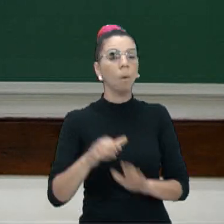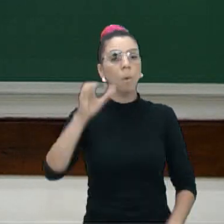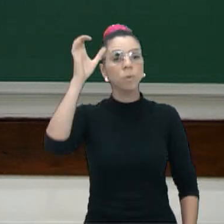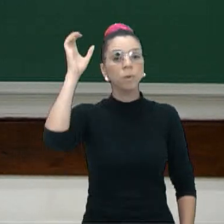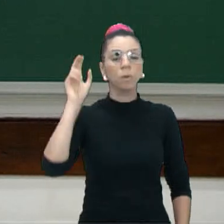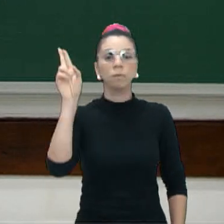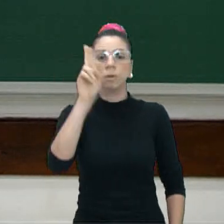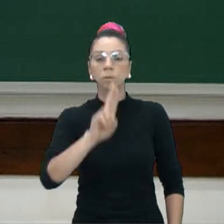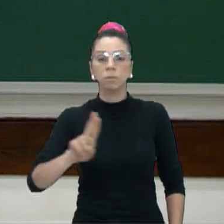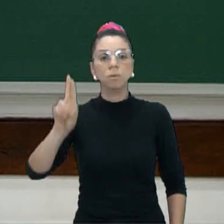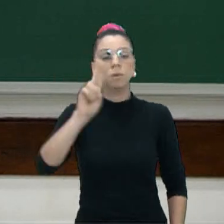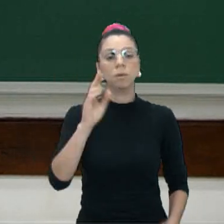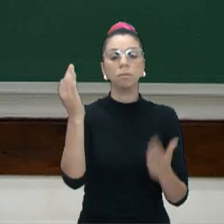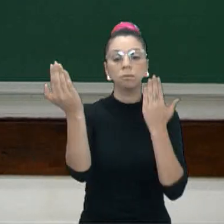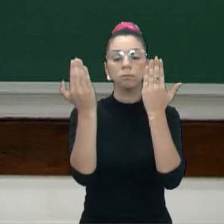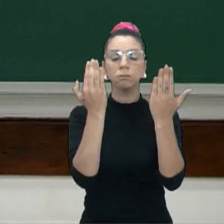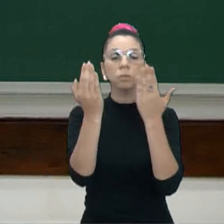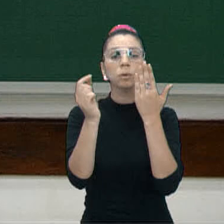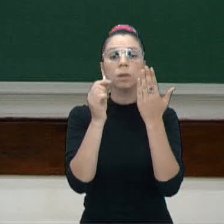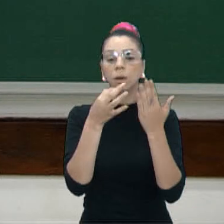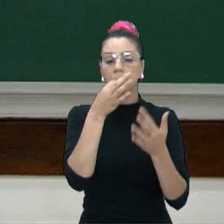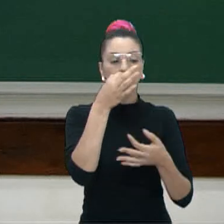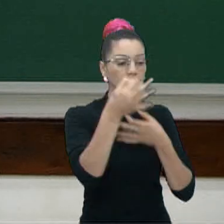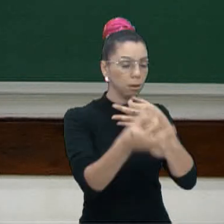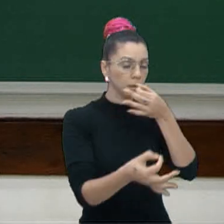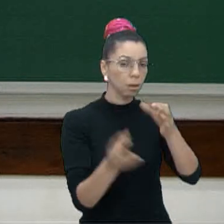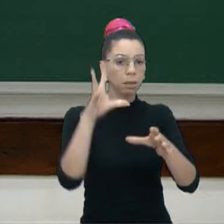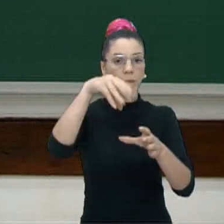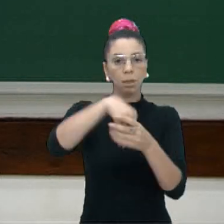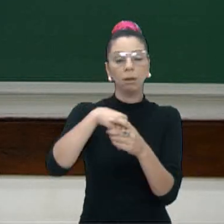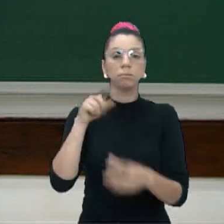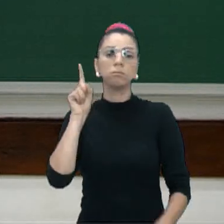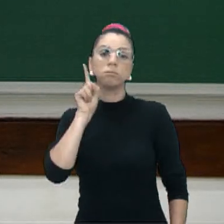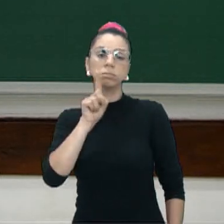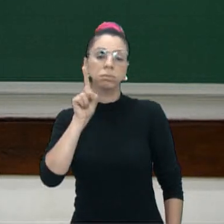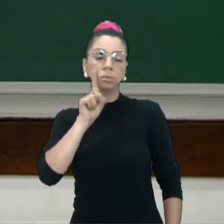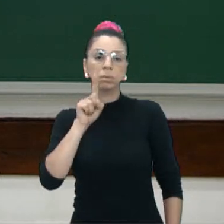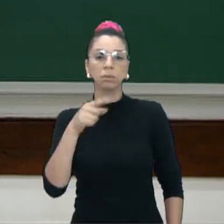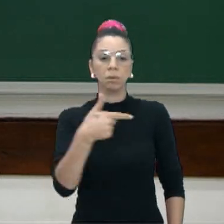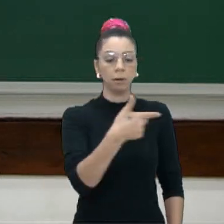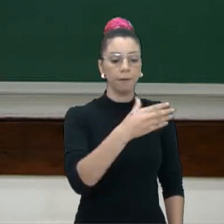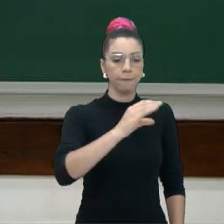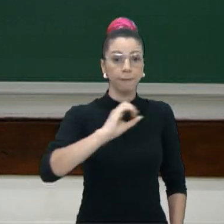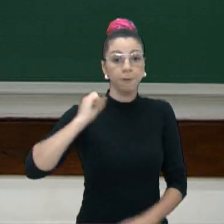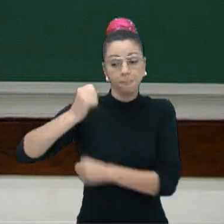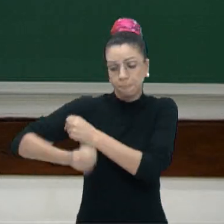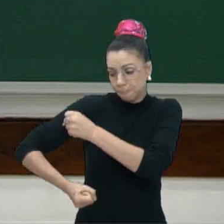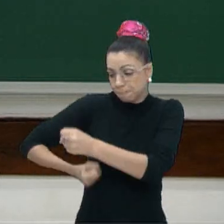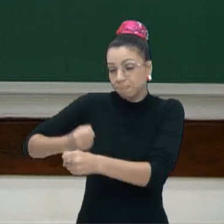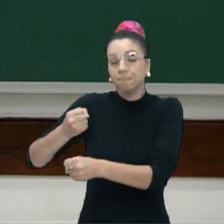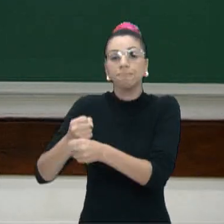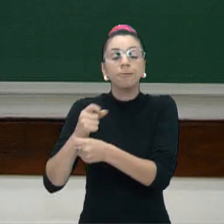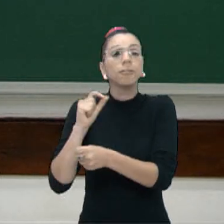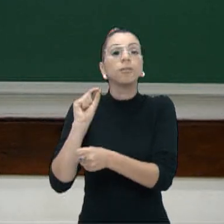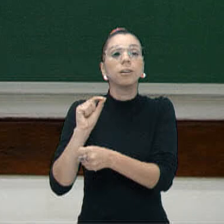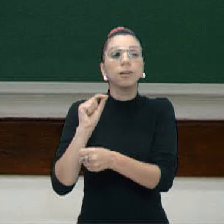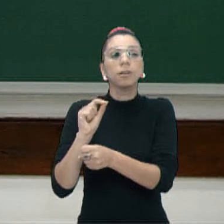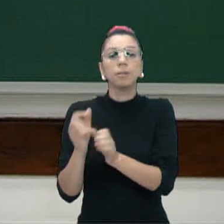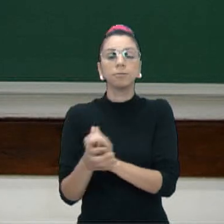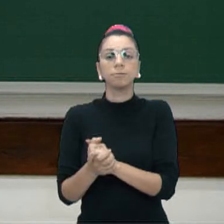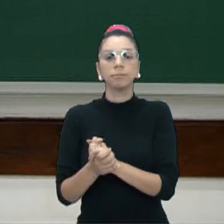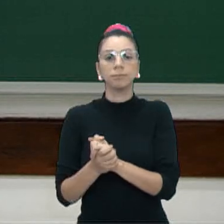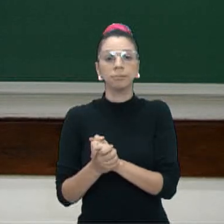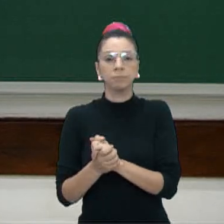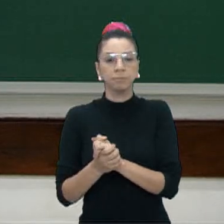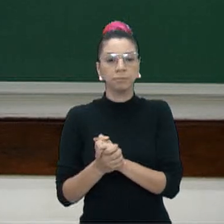norte-americana justamente para criticar algo que nos Estados Unidos, durante 20 anos, foi o frisson, foi aquilo que